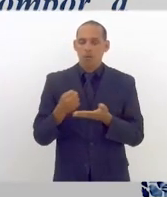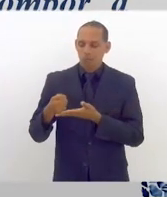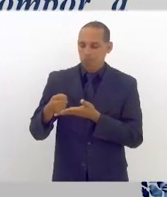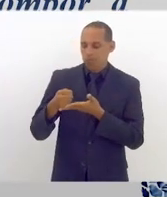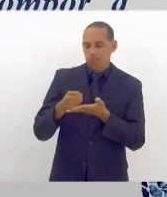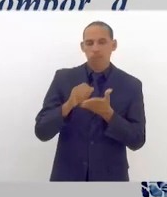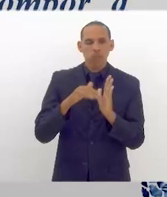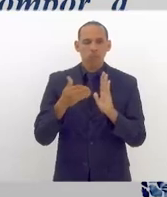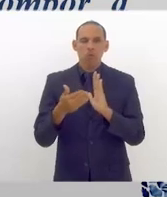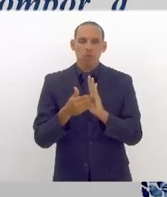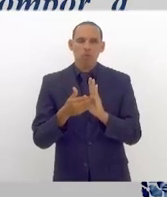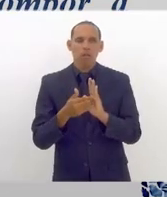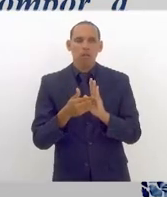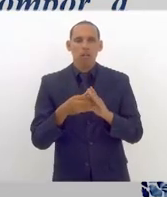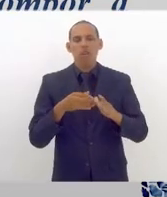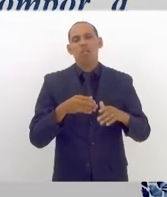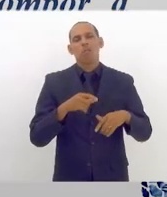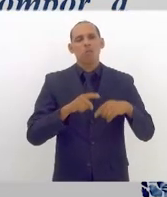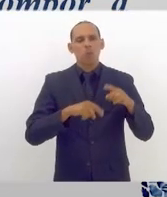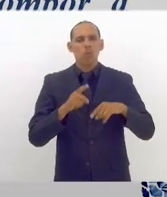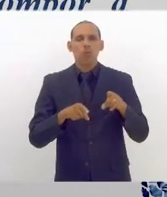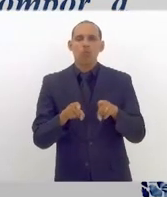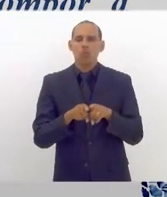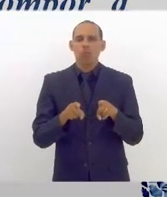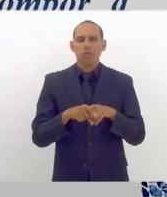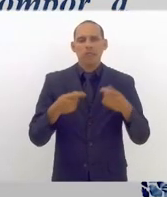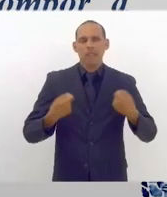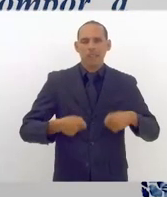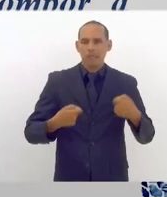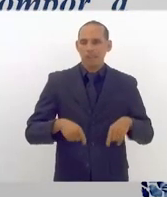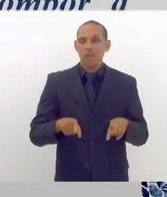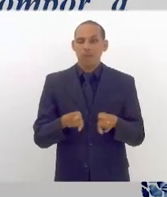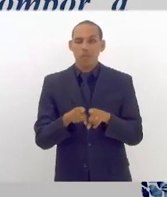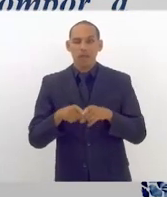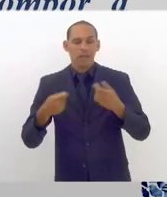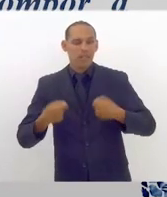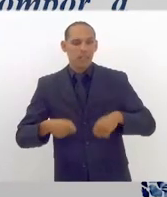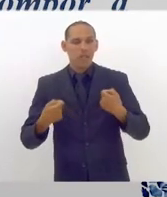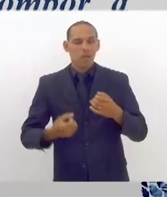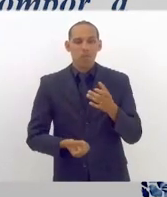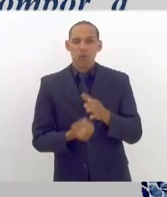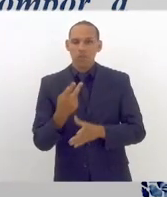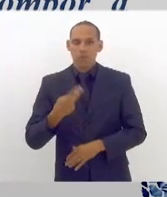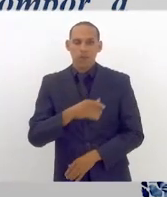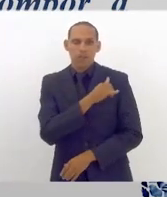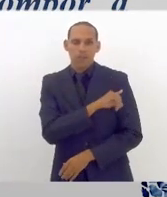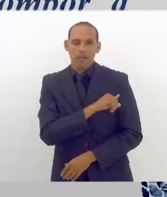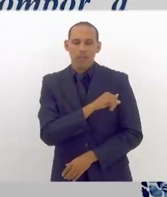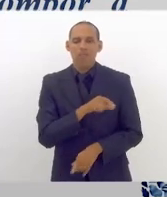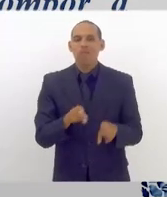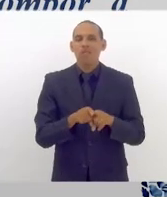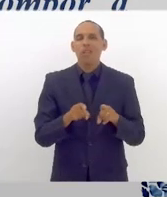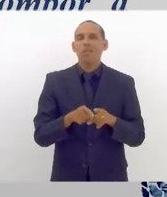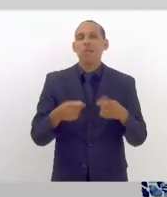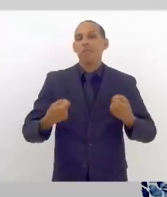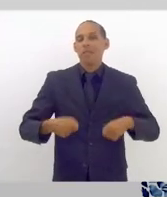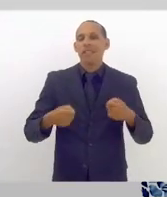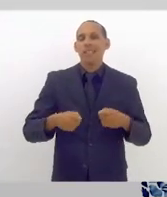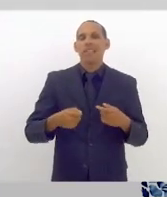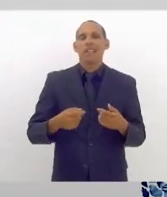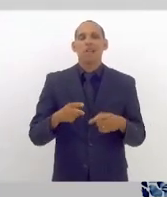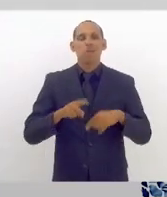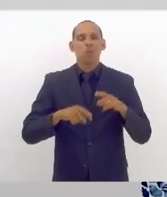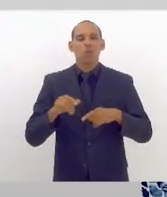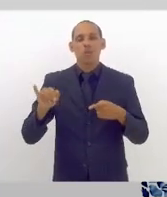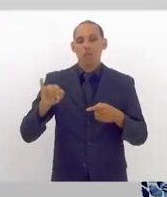em demanda pela produção do Rio de Janeiro demanda pelas produtos importados do resto do Brasil e do resto do mundo pode